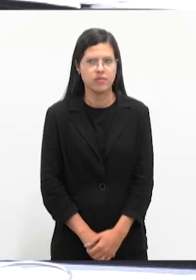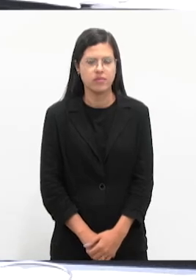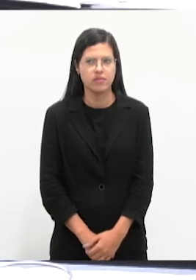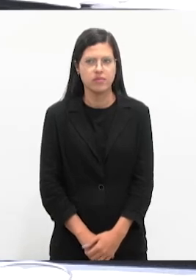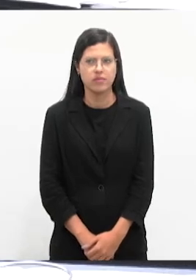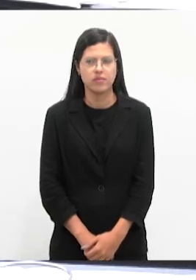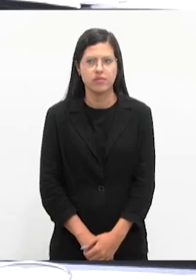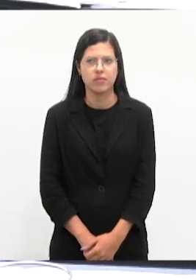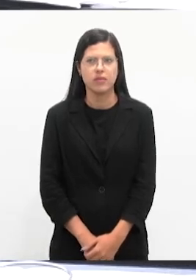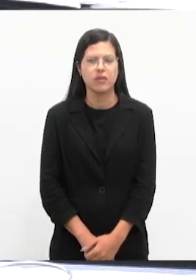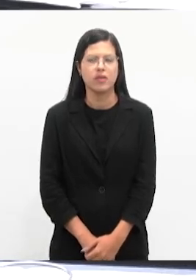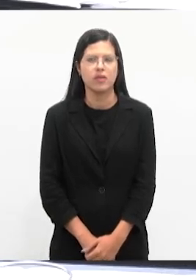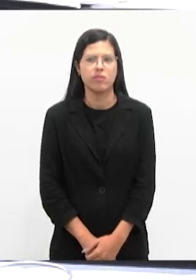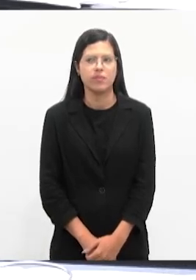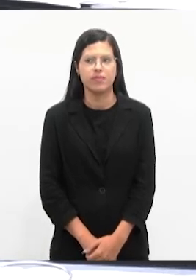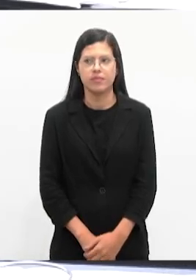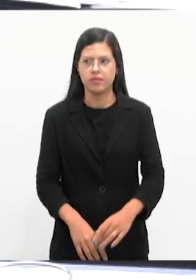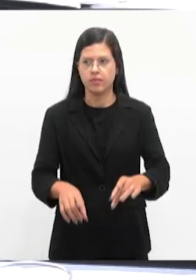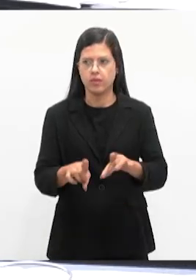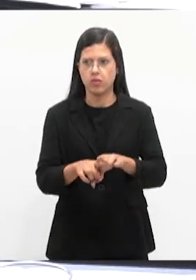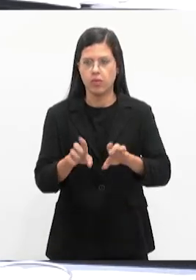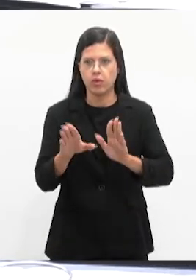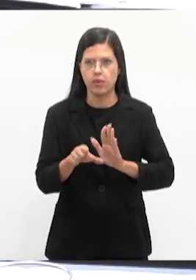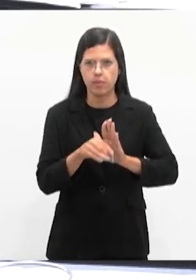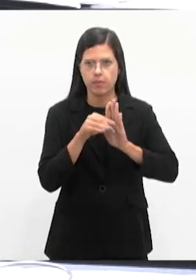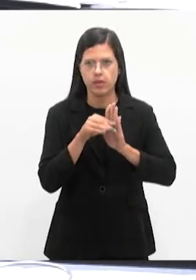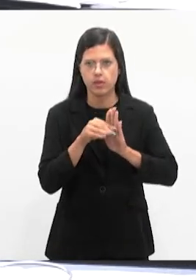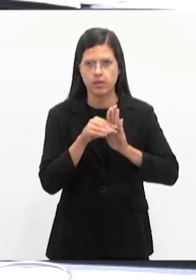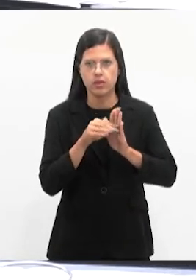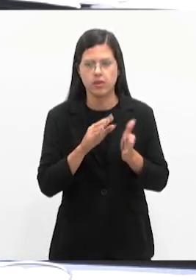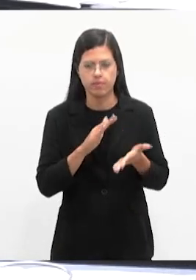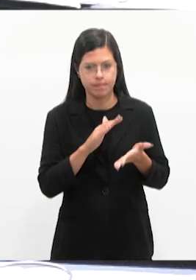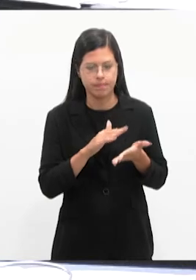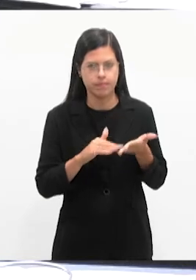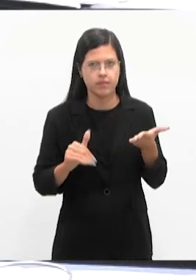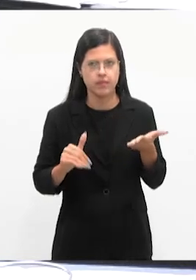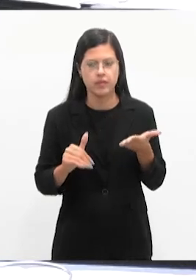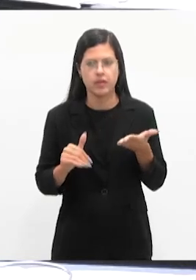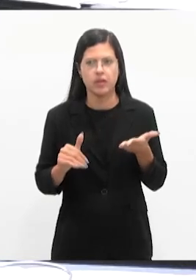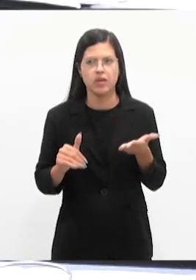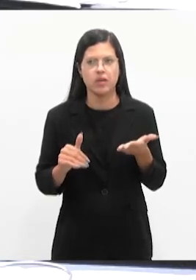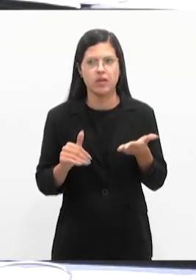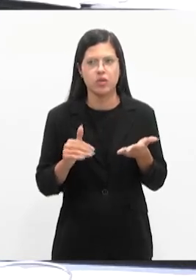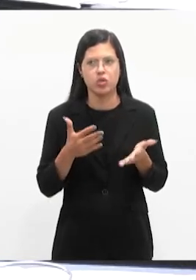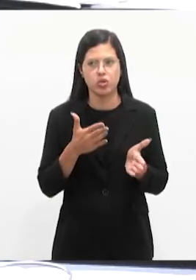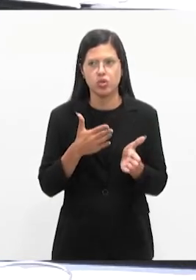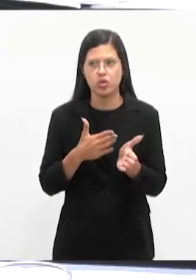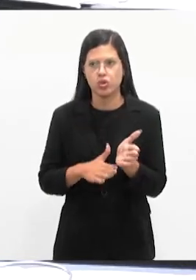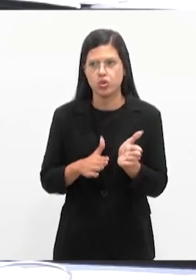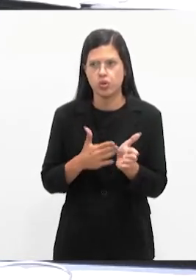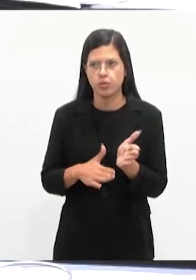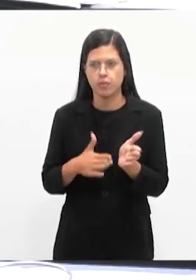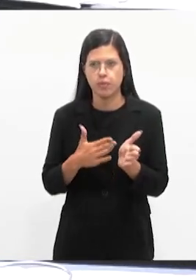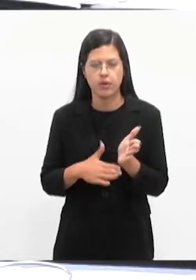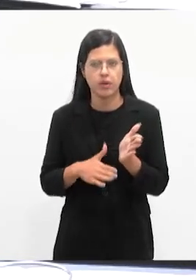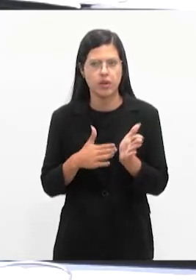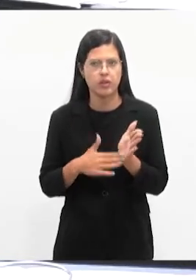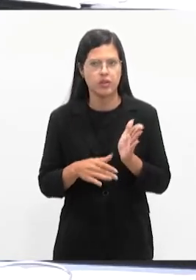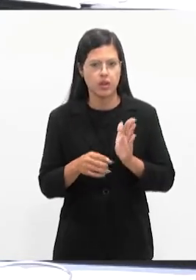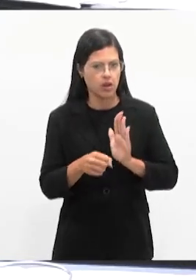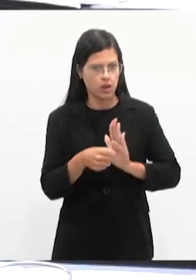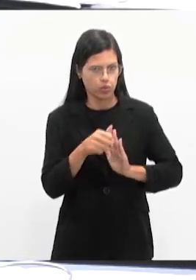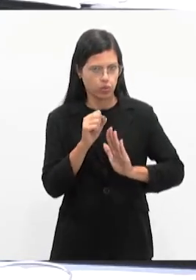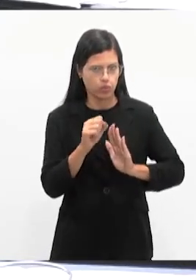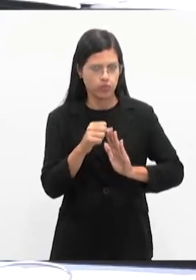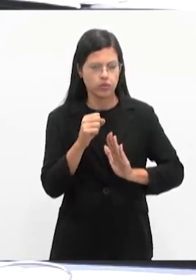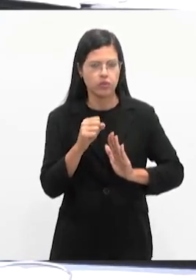E também tem uma emenda supressiva, tirando as despesas que é a súmula da